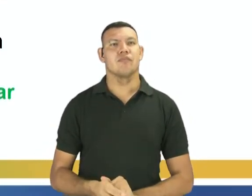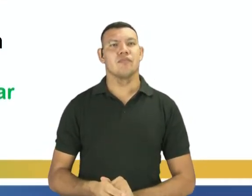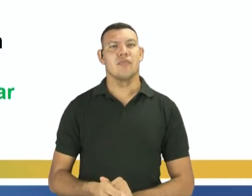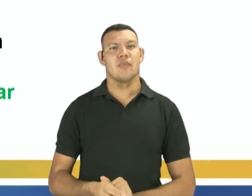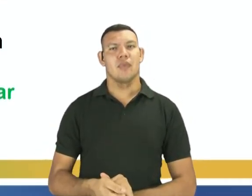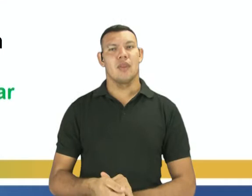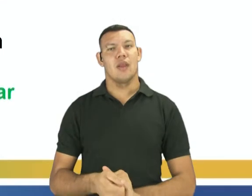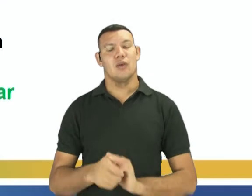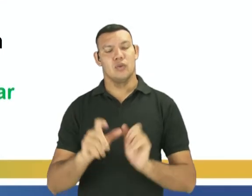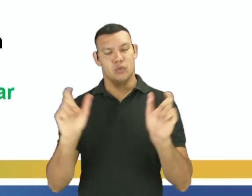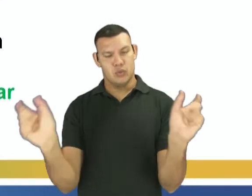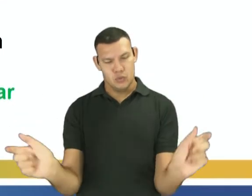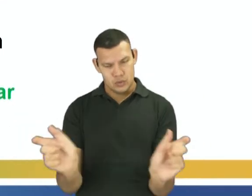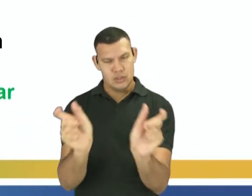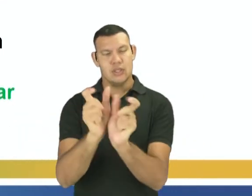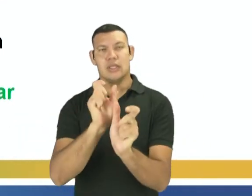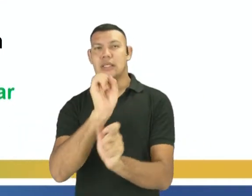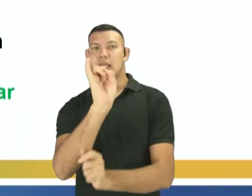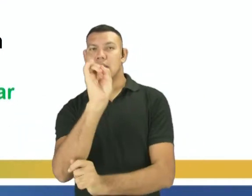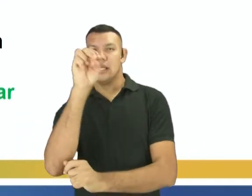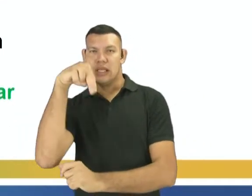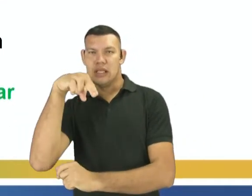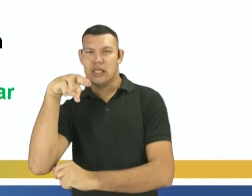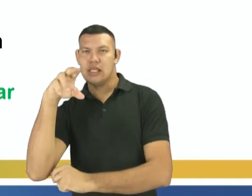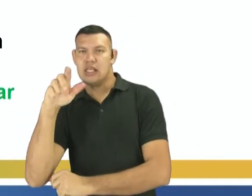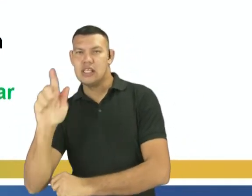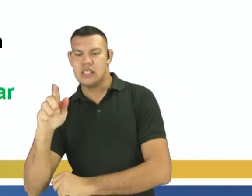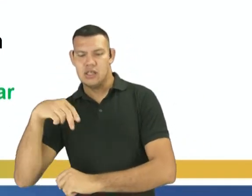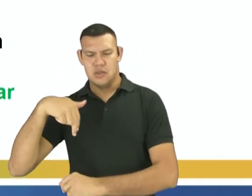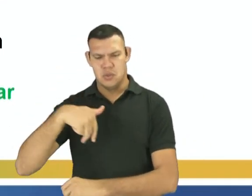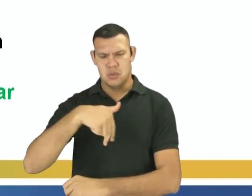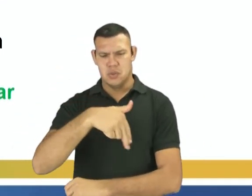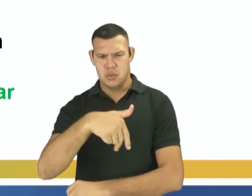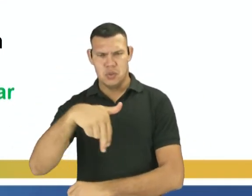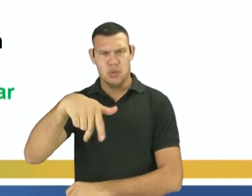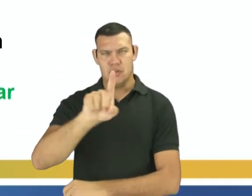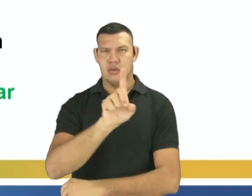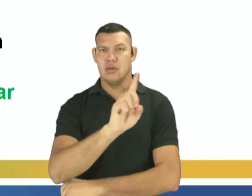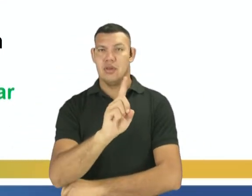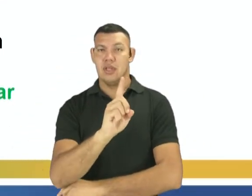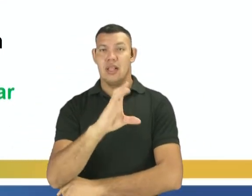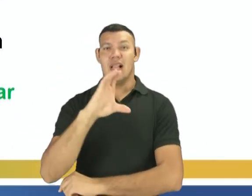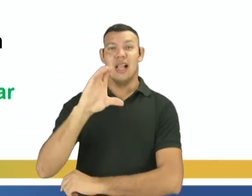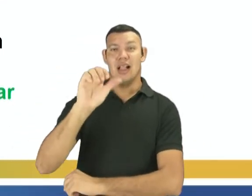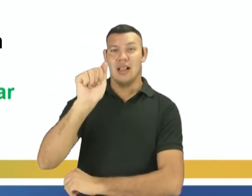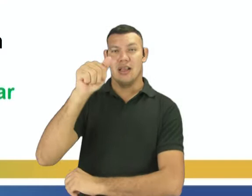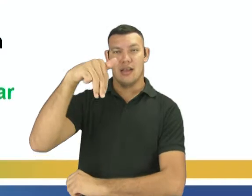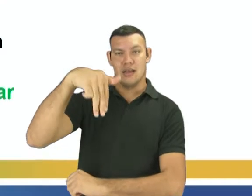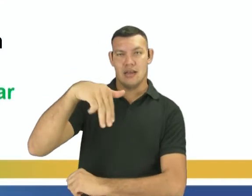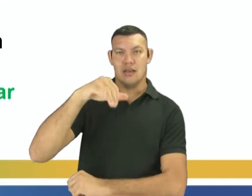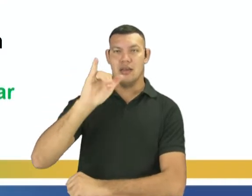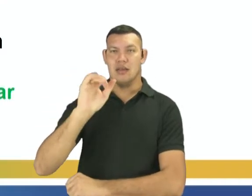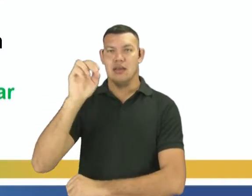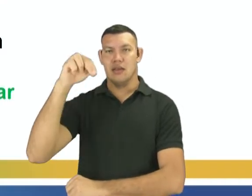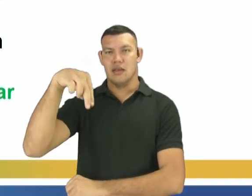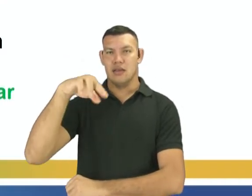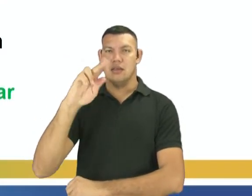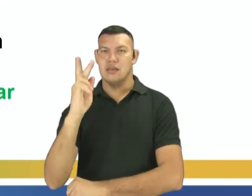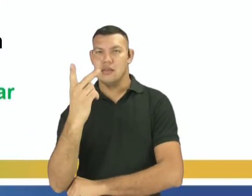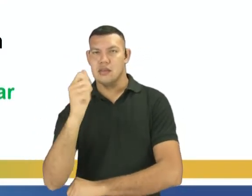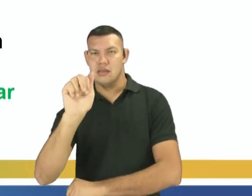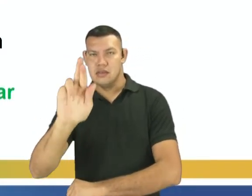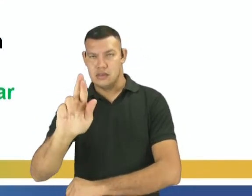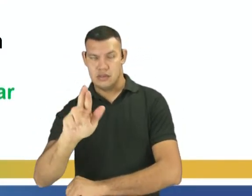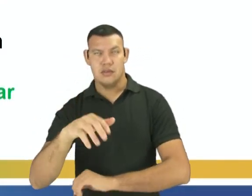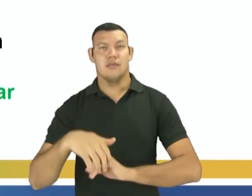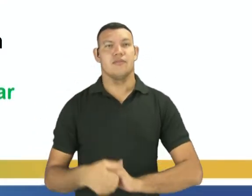acrescentou ing, mas não é caminhando, andando, é caminhar. Por causa do verbo miss, que vem anterior ao walk,